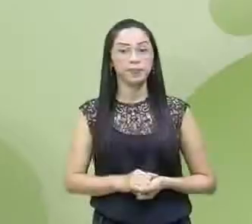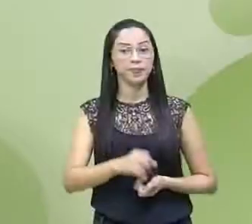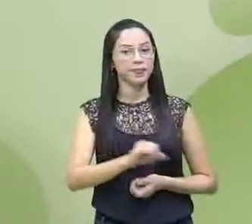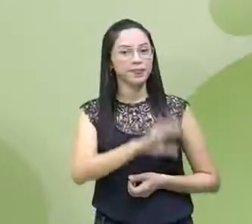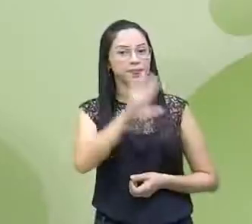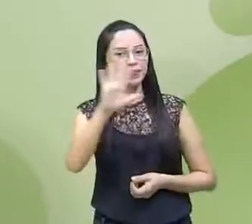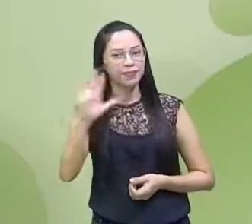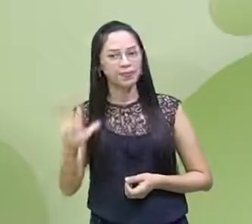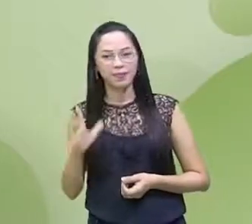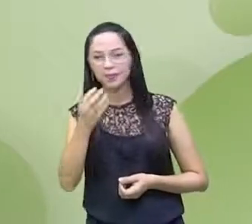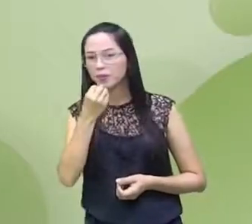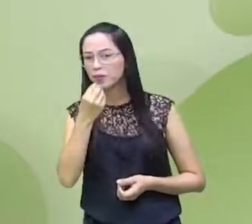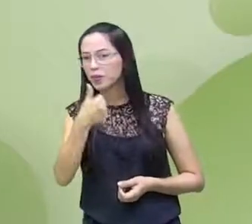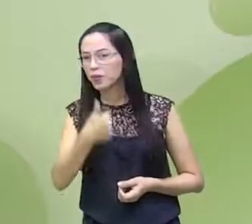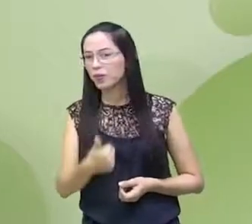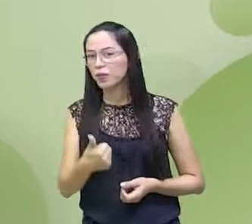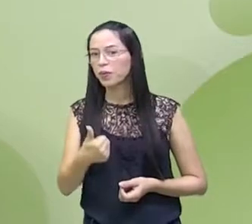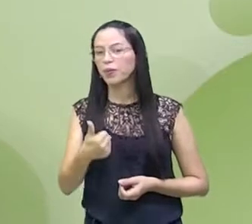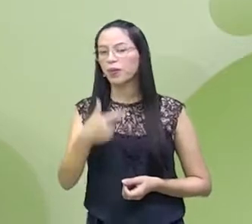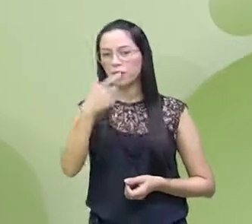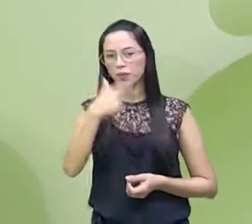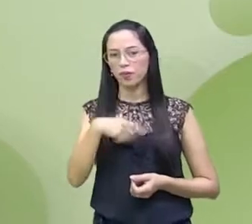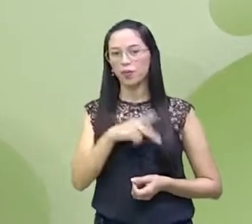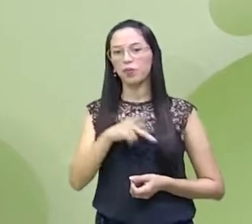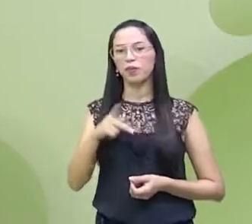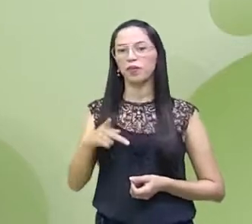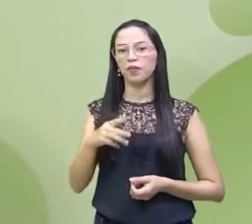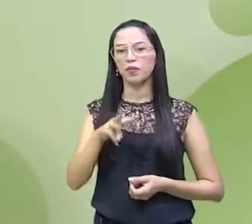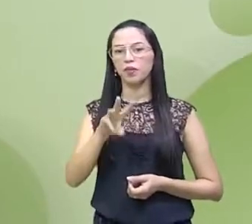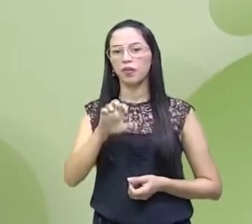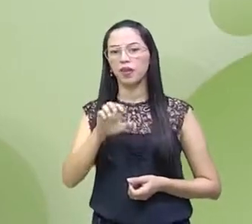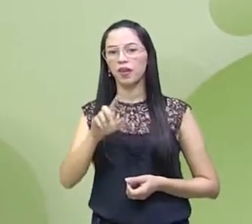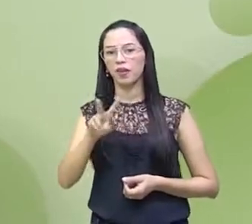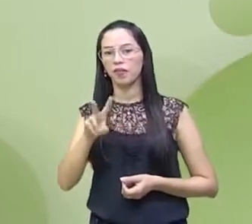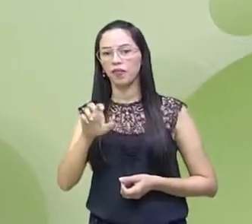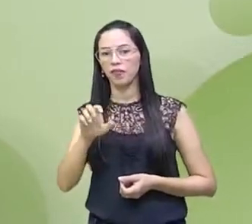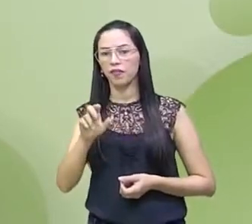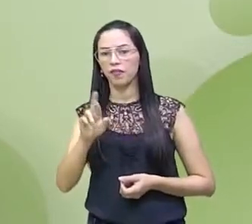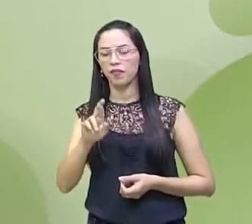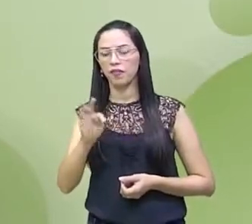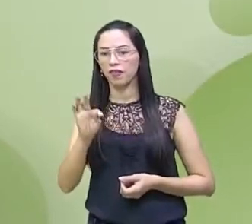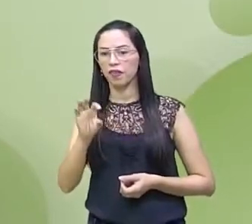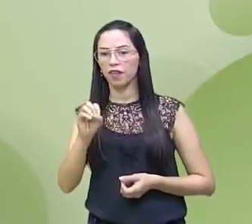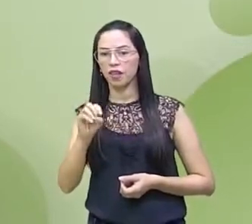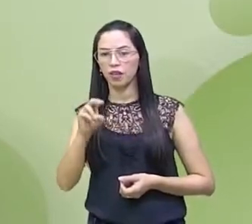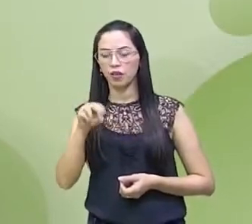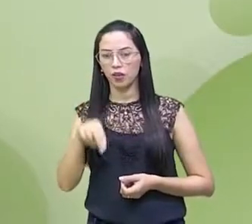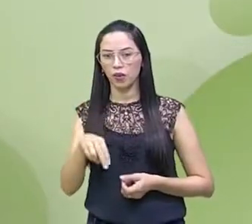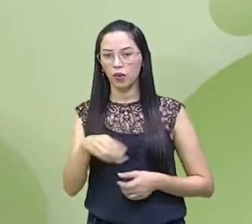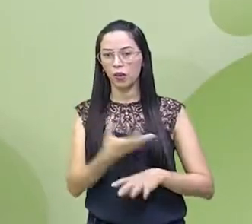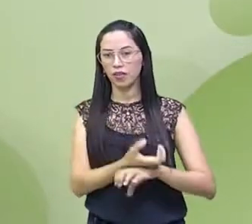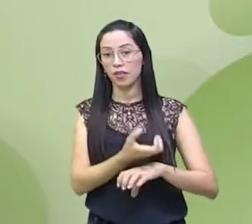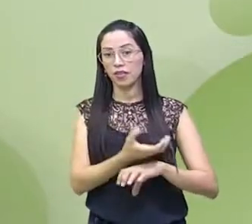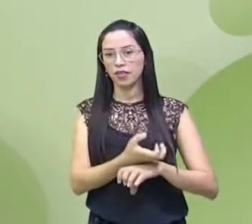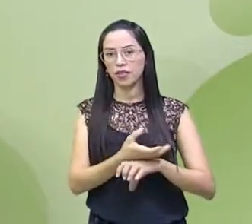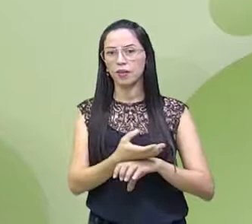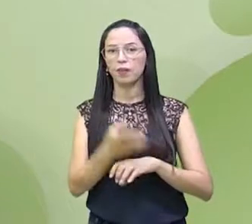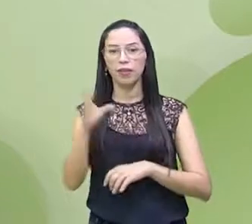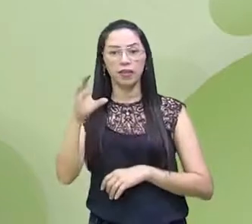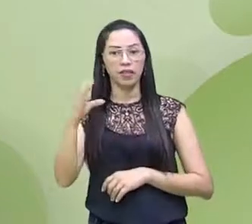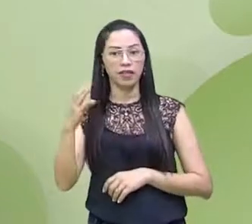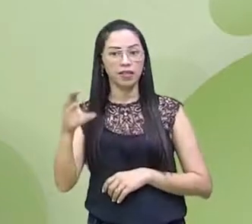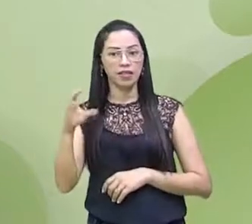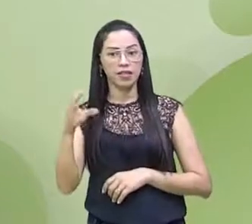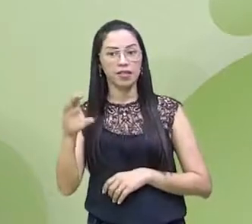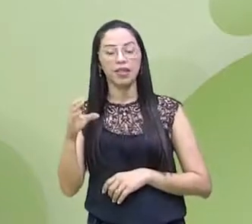Olá, tudo bem? Eu sou o Everton, professor de ciências, e nós vamos começar mais uma aula interessantíssima. Prepara logo o